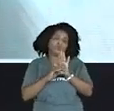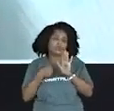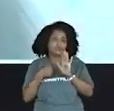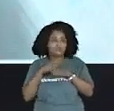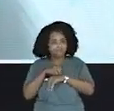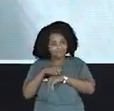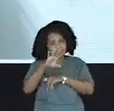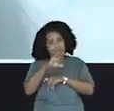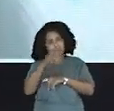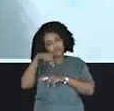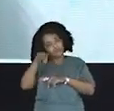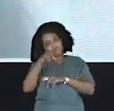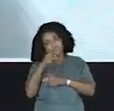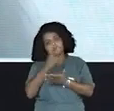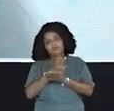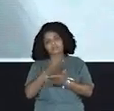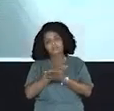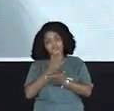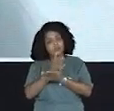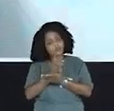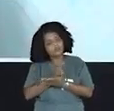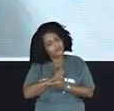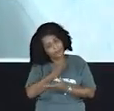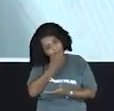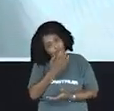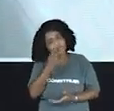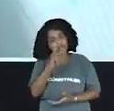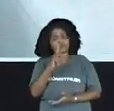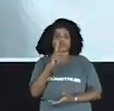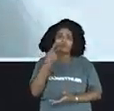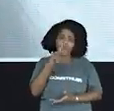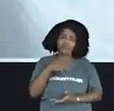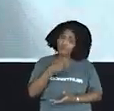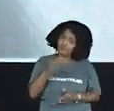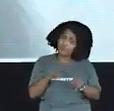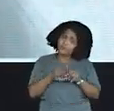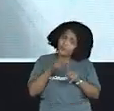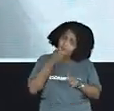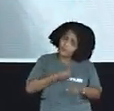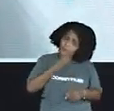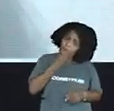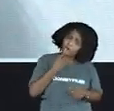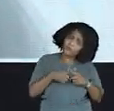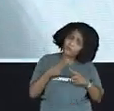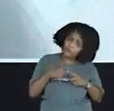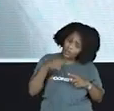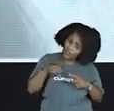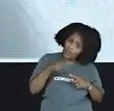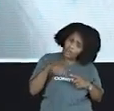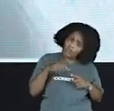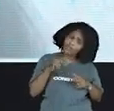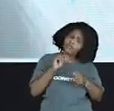estou dando para que sempre vá tudo bem com vocês e com seus filhos porque estarão fazendo